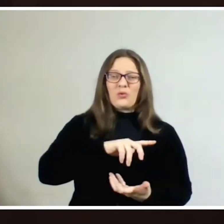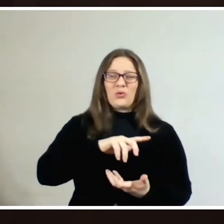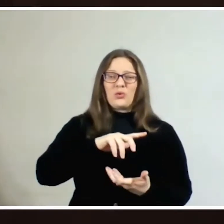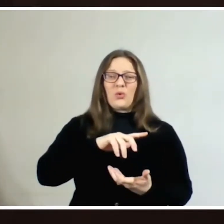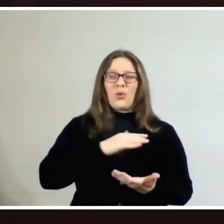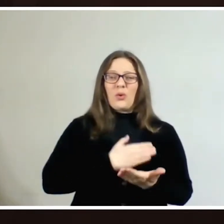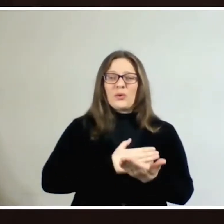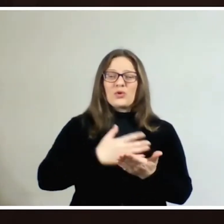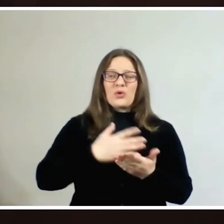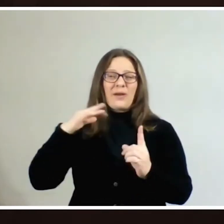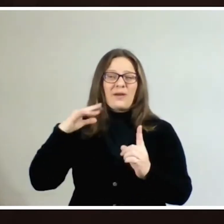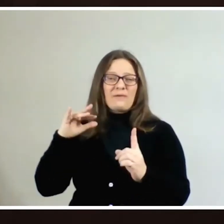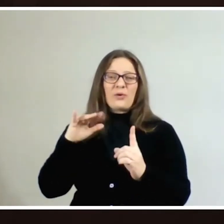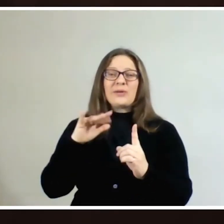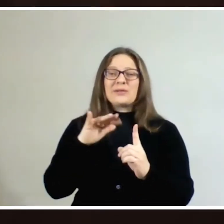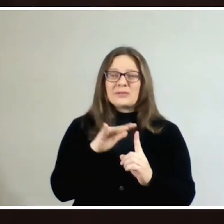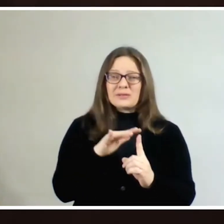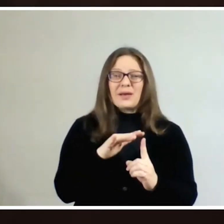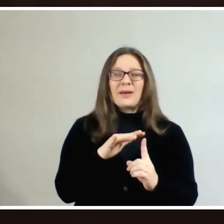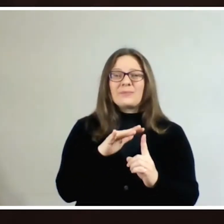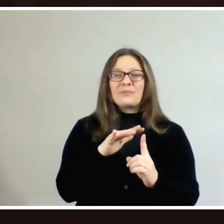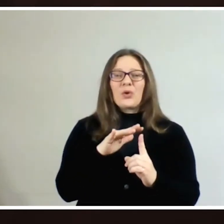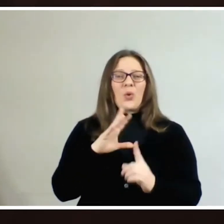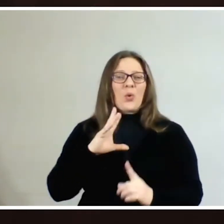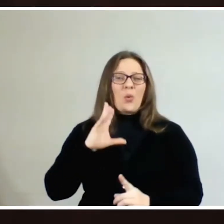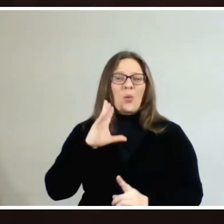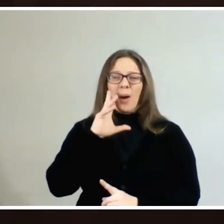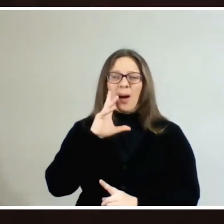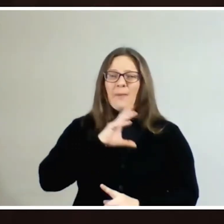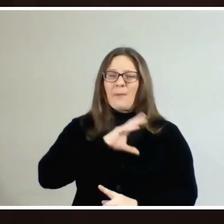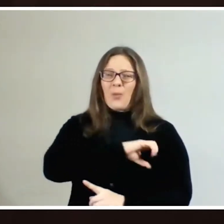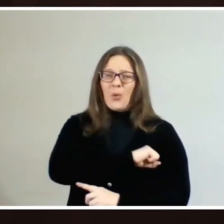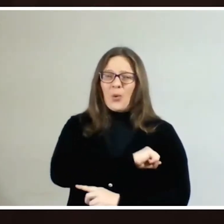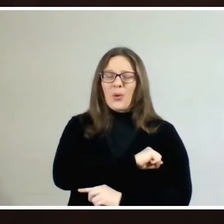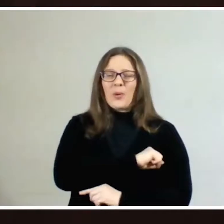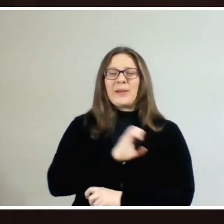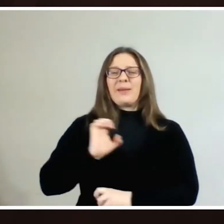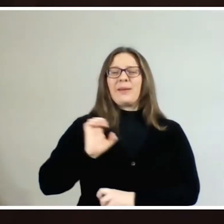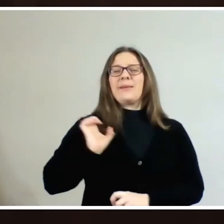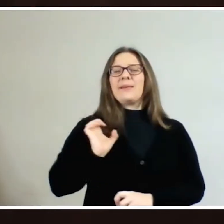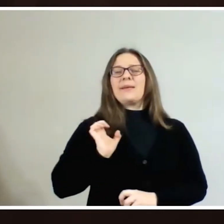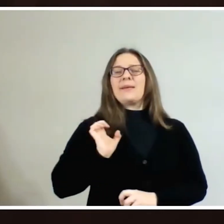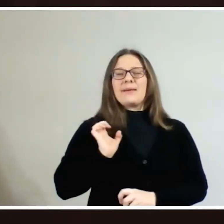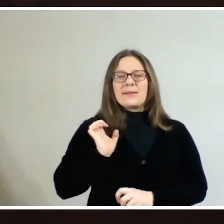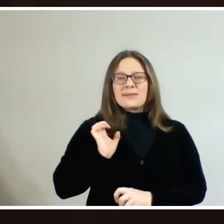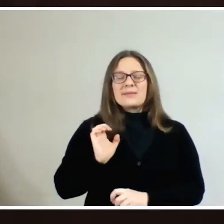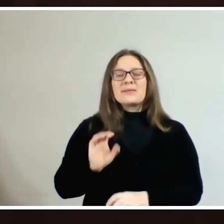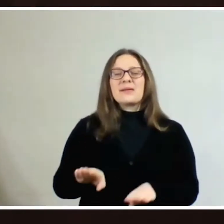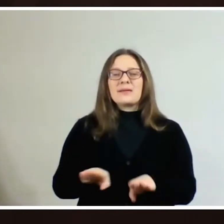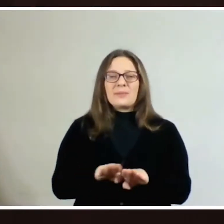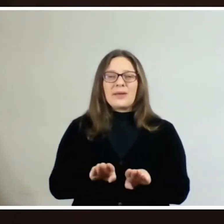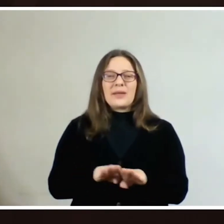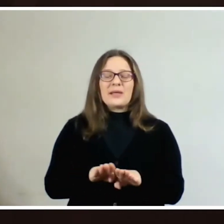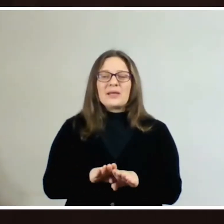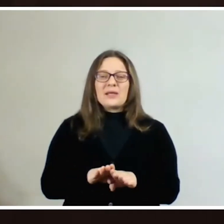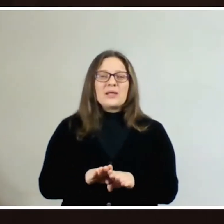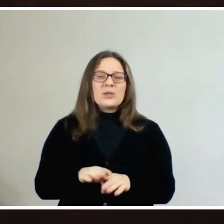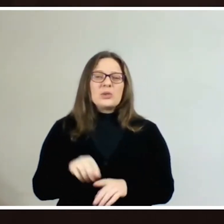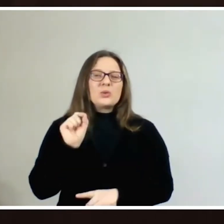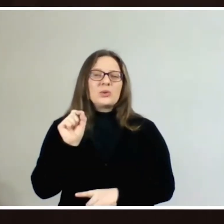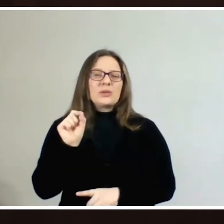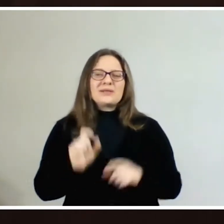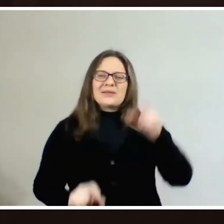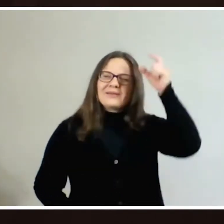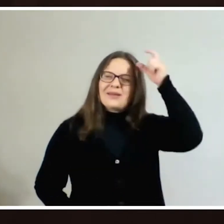o amor pela riqueza entrou também, nos momentos de relaxamento. E assim, irmãos, Satanás, ele é muito sutil,